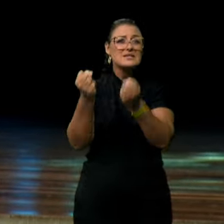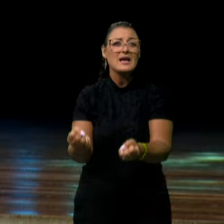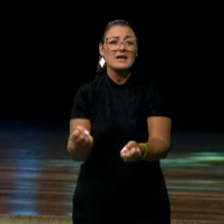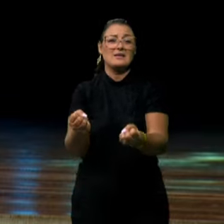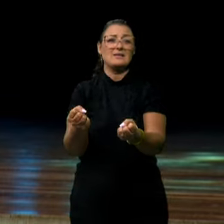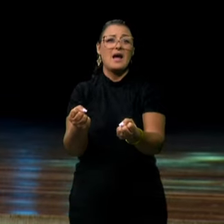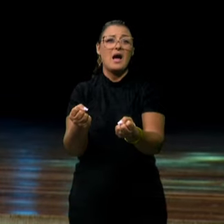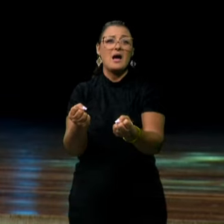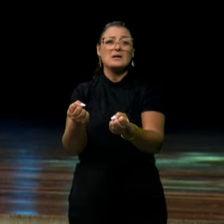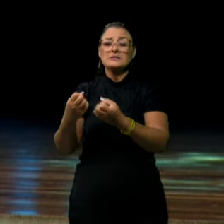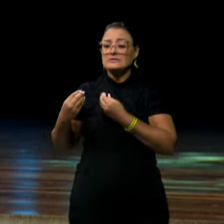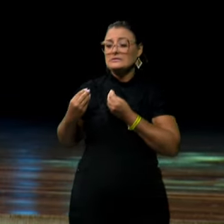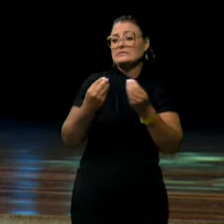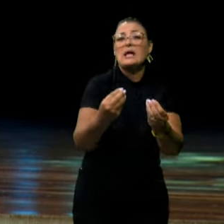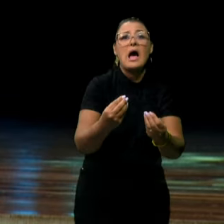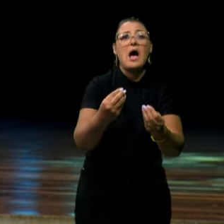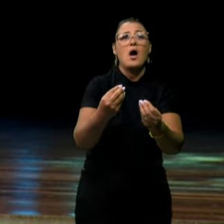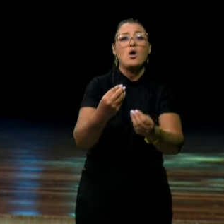nossos filhos